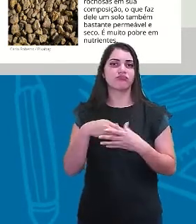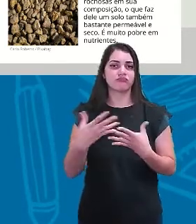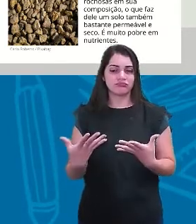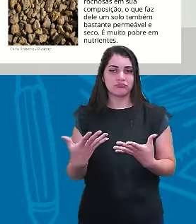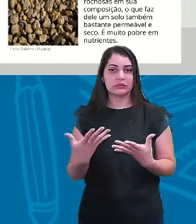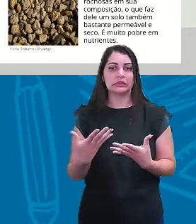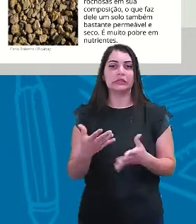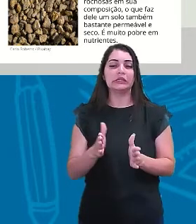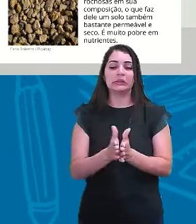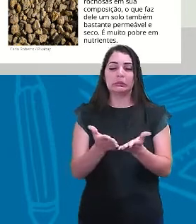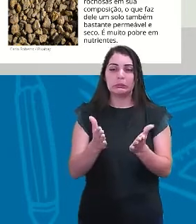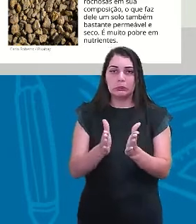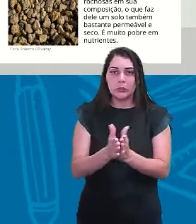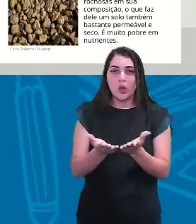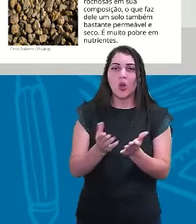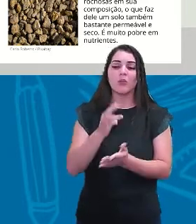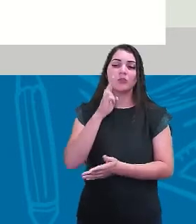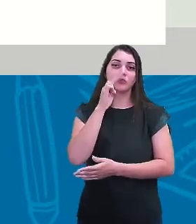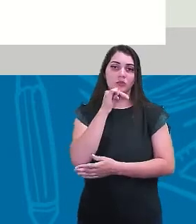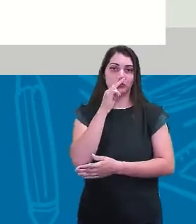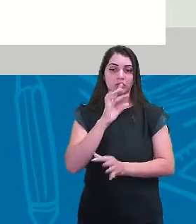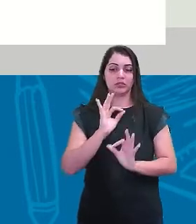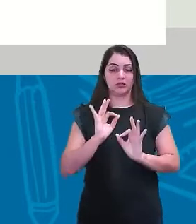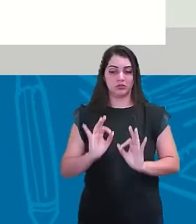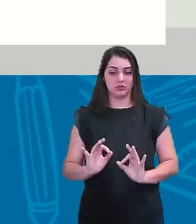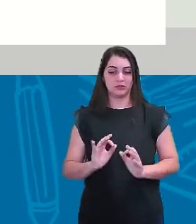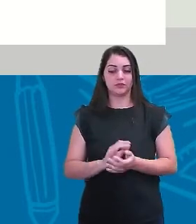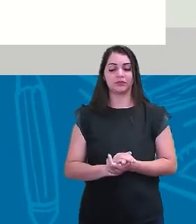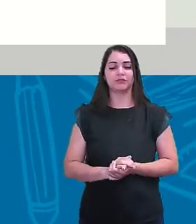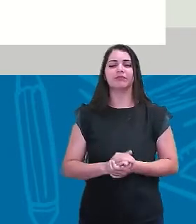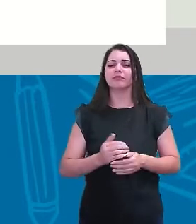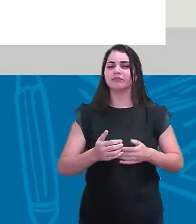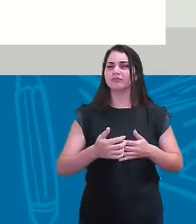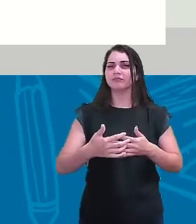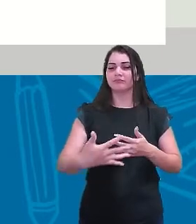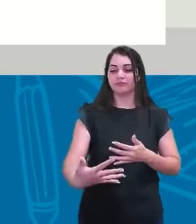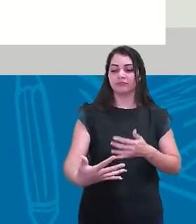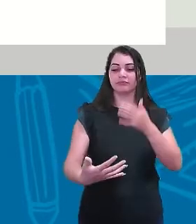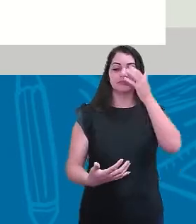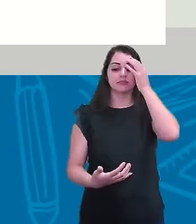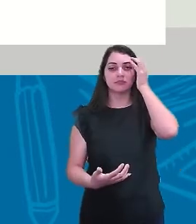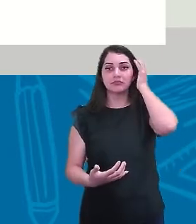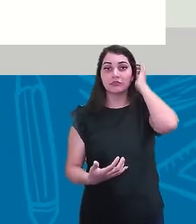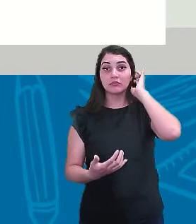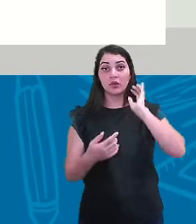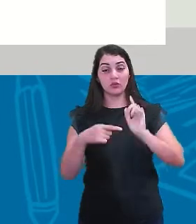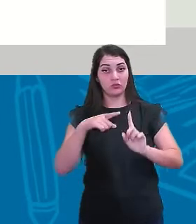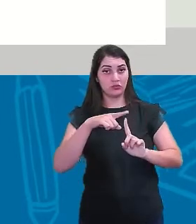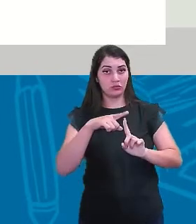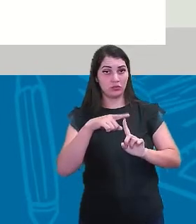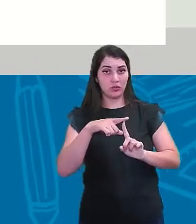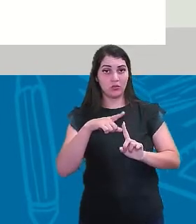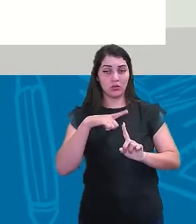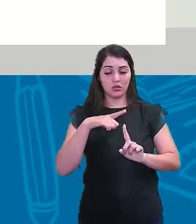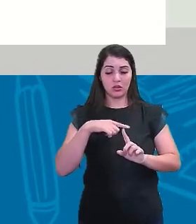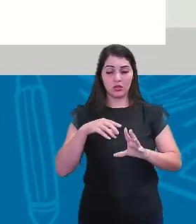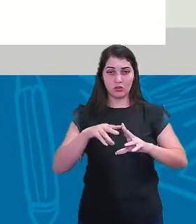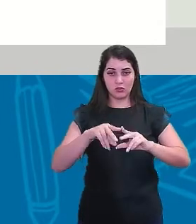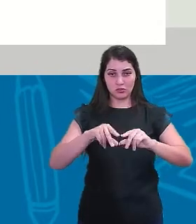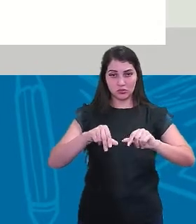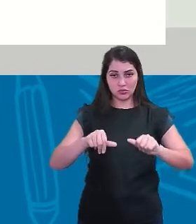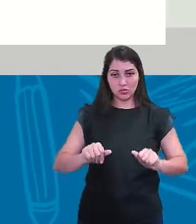em nutrientes, tá certo? Vamos lá. Seguindo. Componentes que tornam um solo mais adequado para